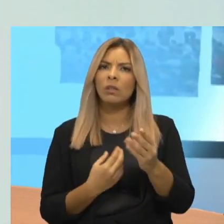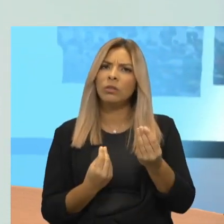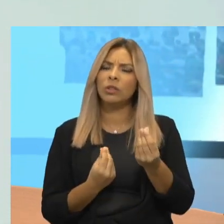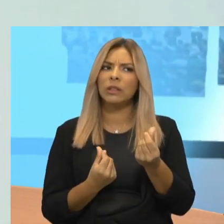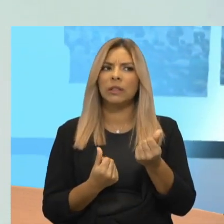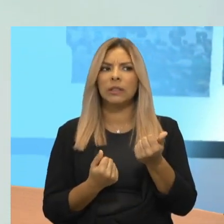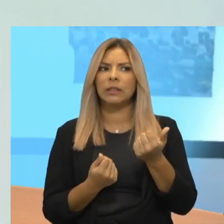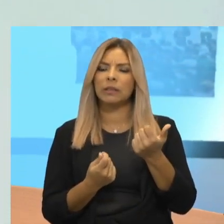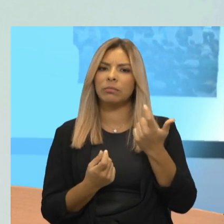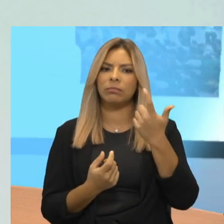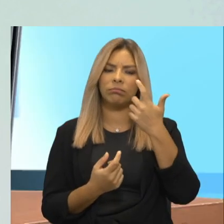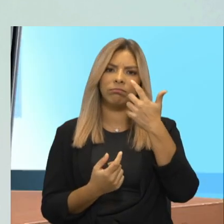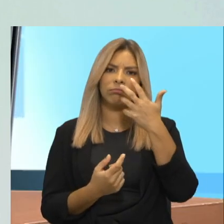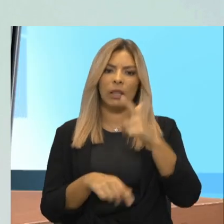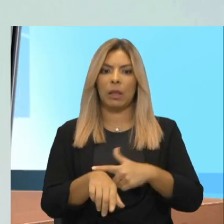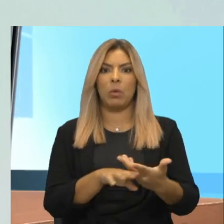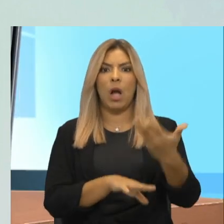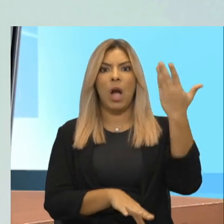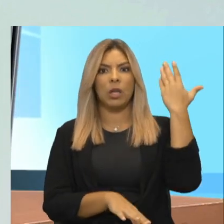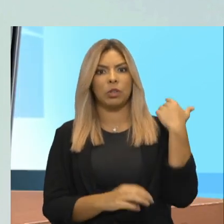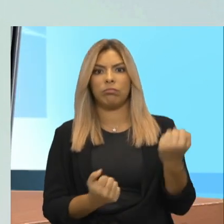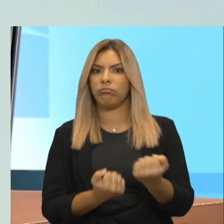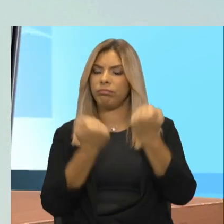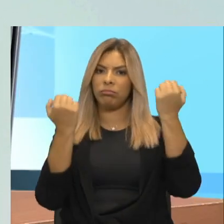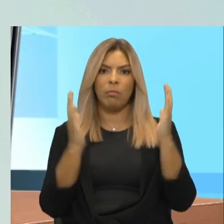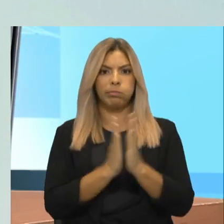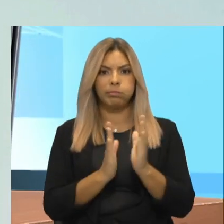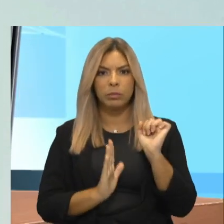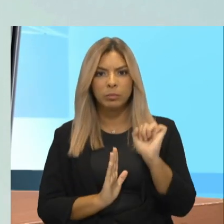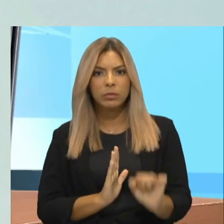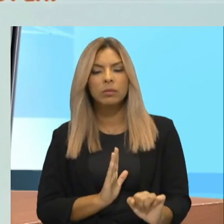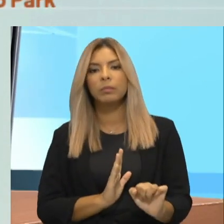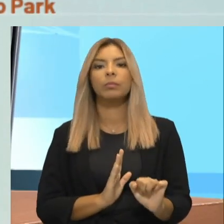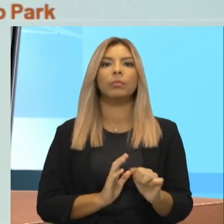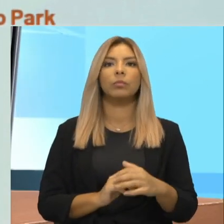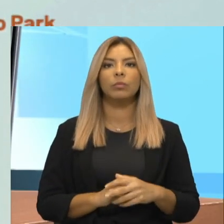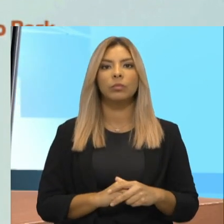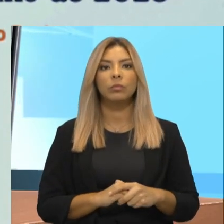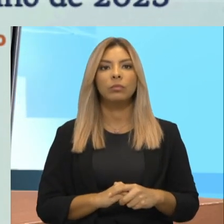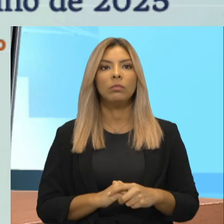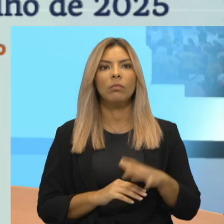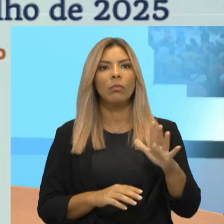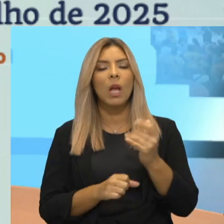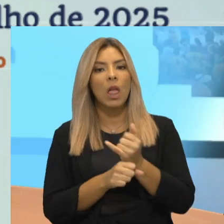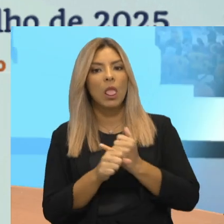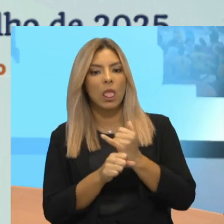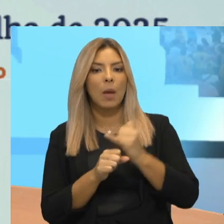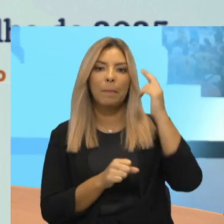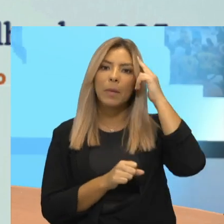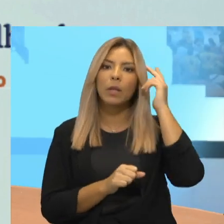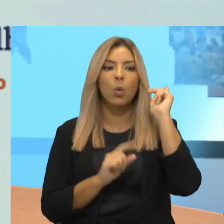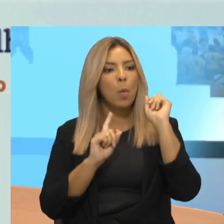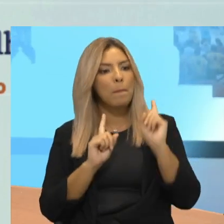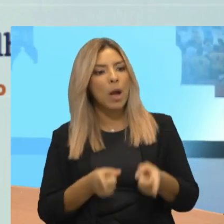agressiva nessa época, anticlerical mesmo, e a partir da Ilha da Madeira desenvolve